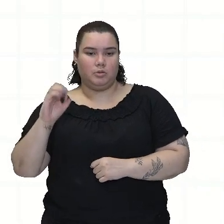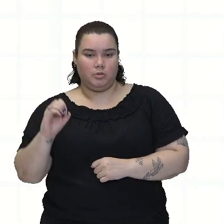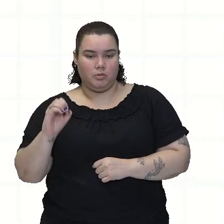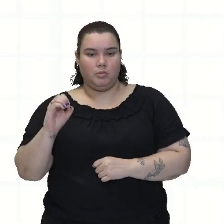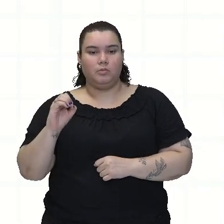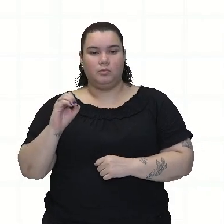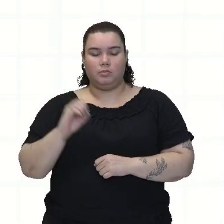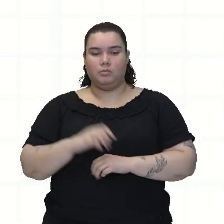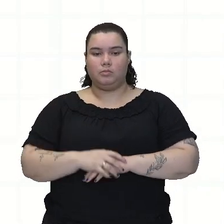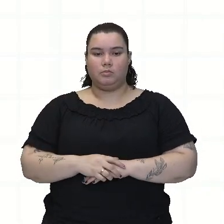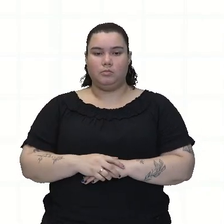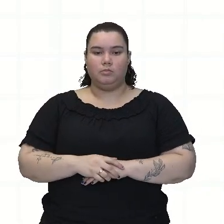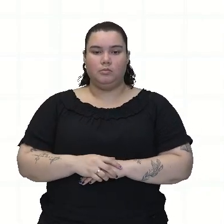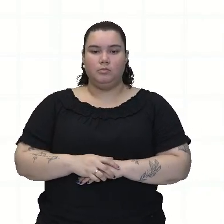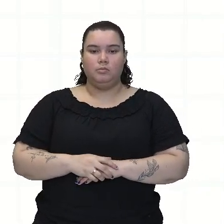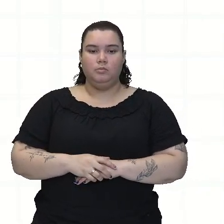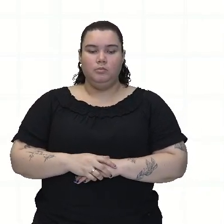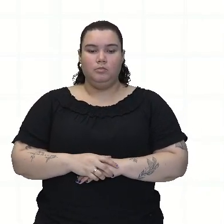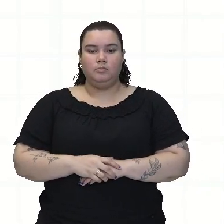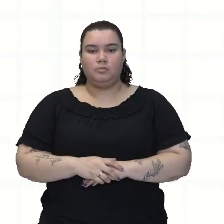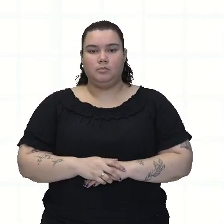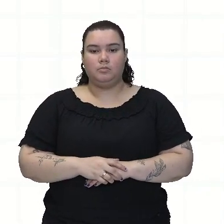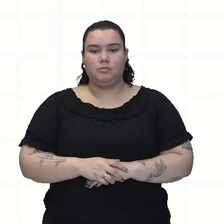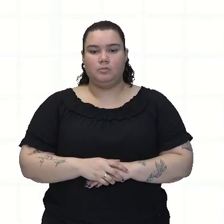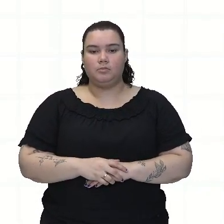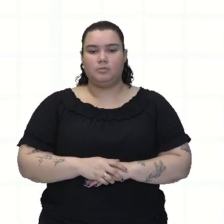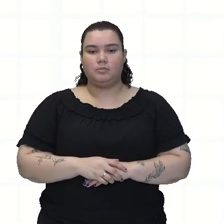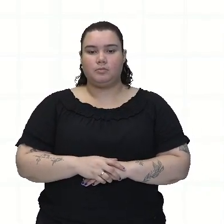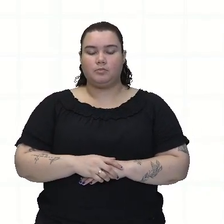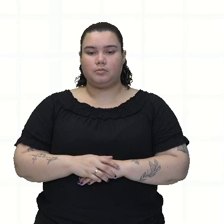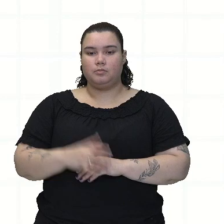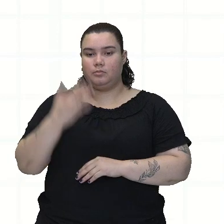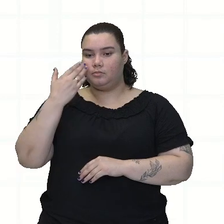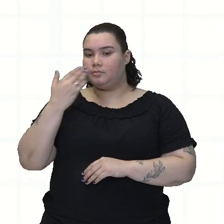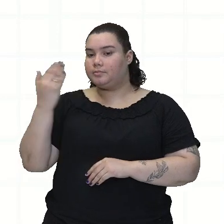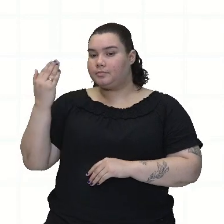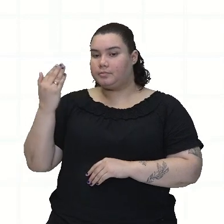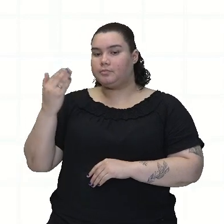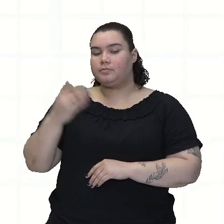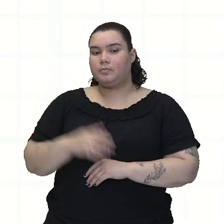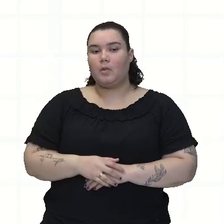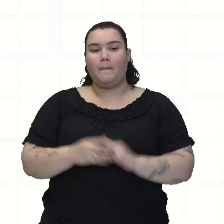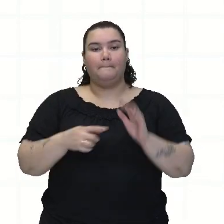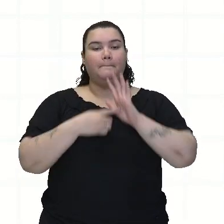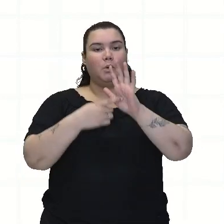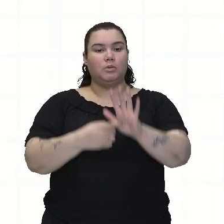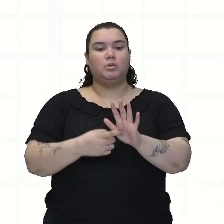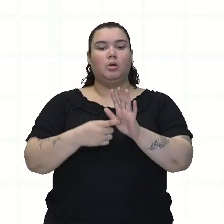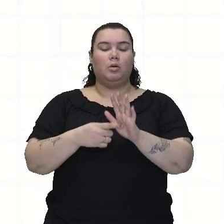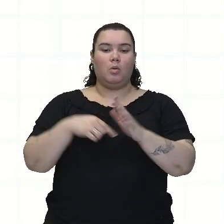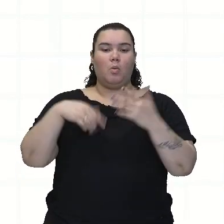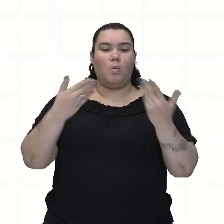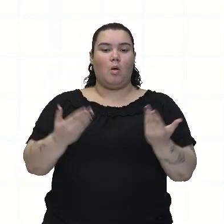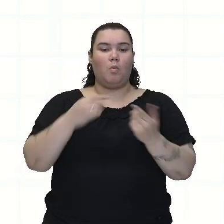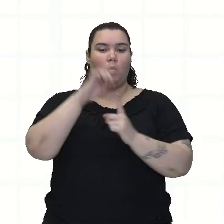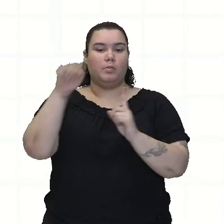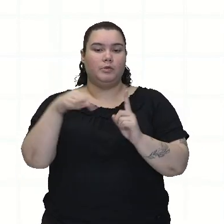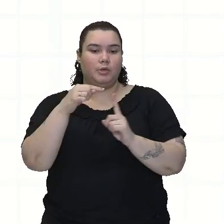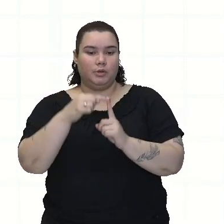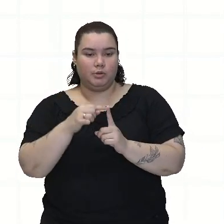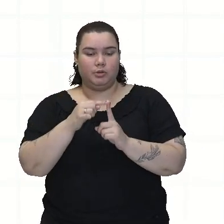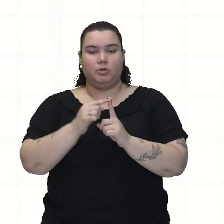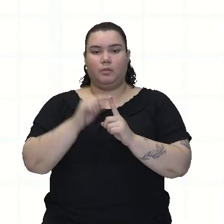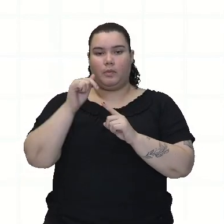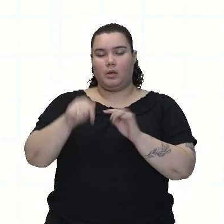Muito importante isso aqui, completa o sentido de um verbo transitivo, indicando o alvo, o destinatário, o objetivo